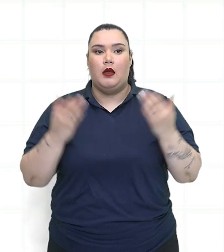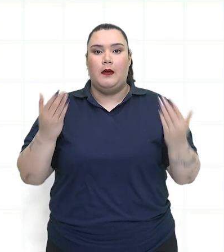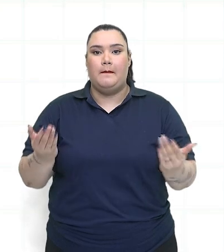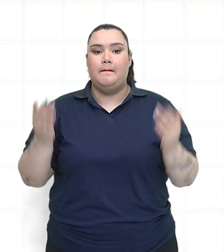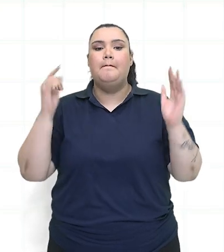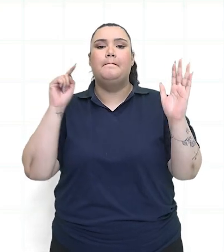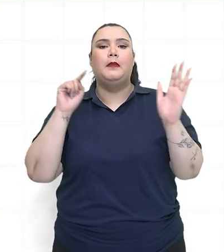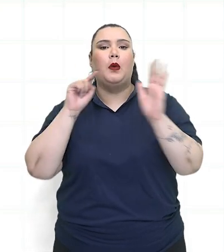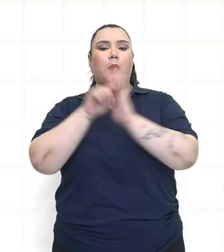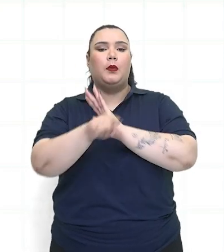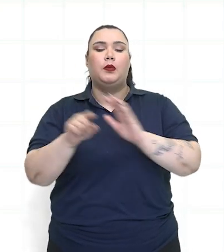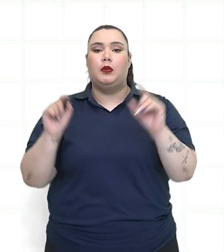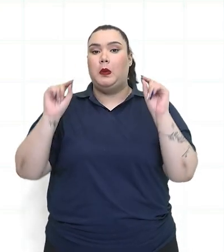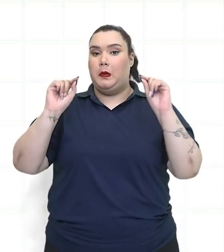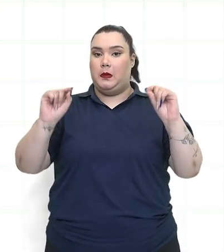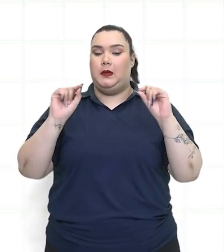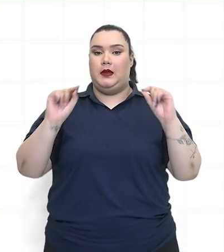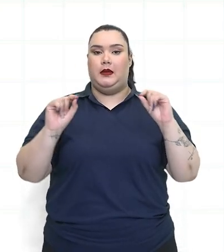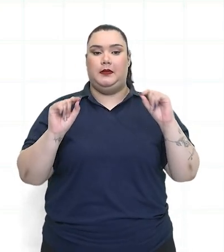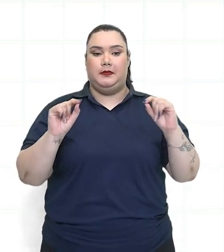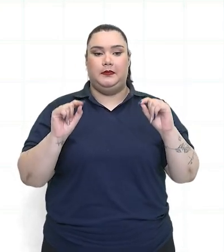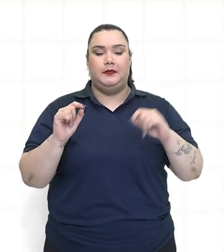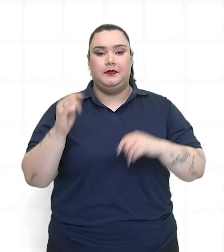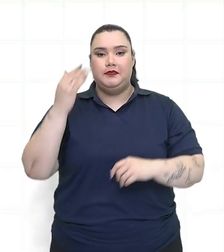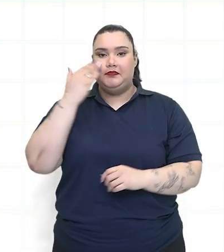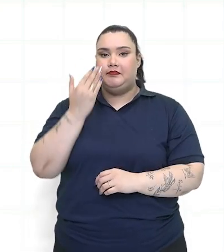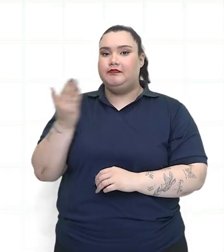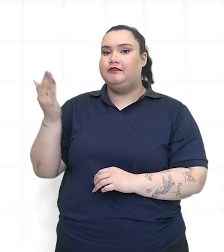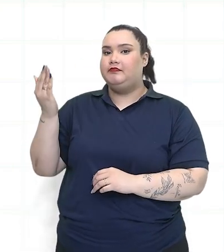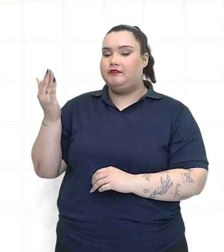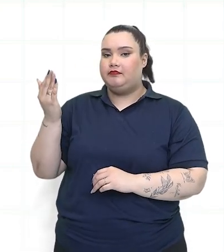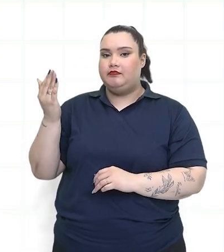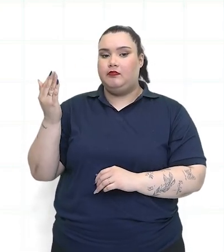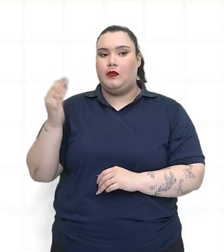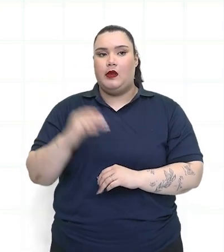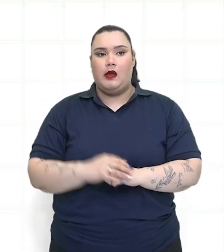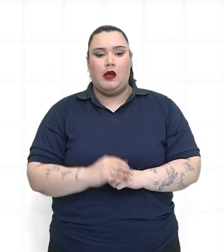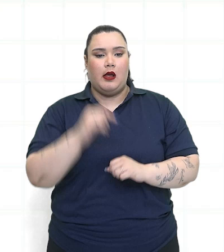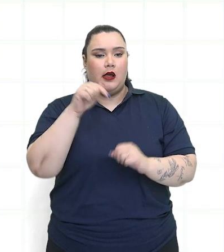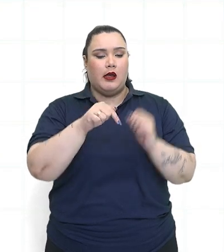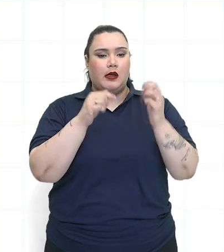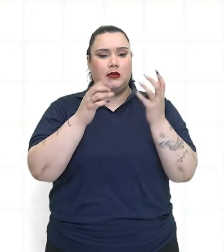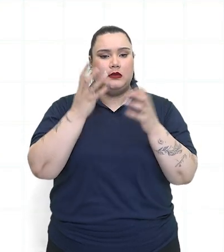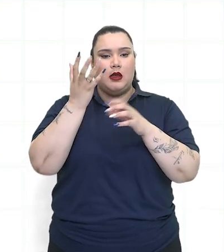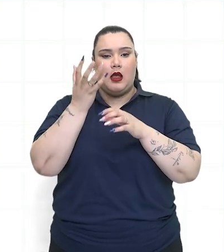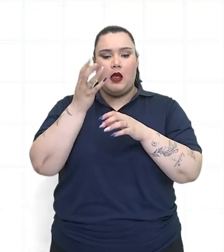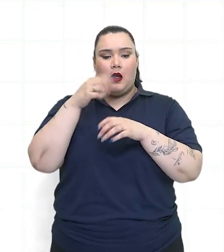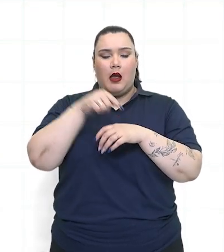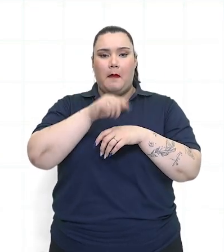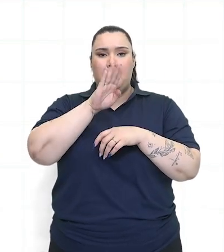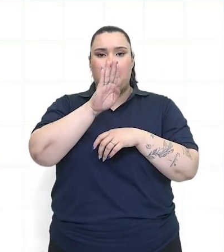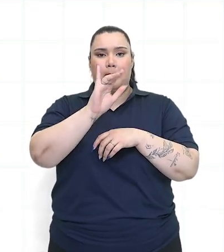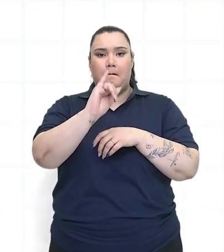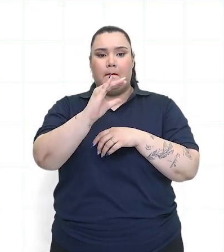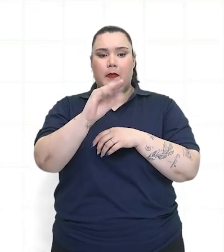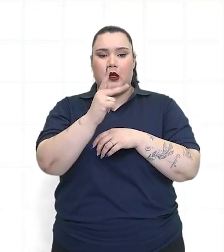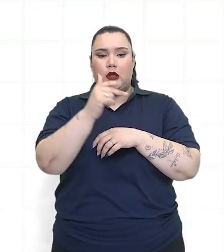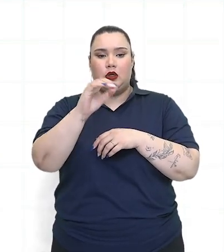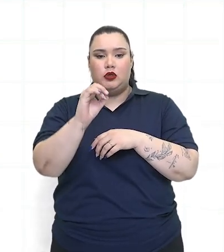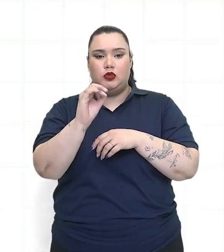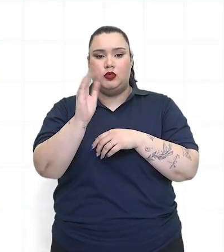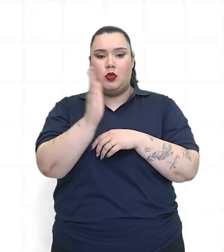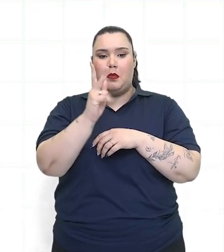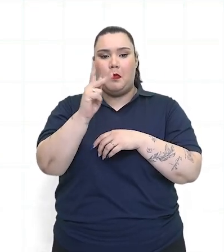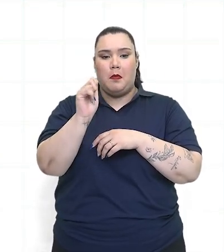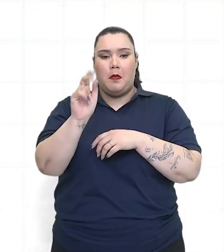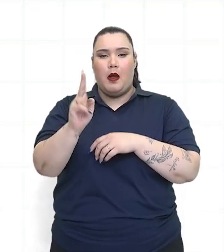para você é a seguinte, e para mim. O bicho-pau, ele se parece com o quê? Né?